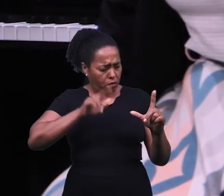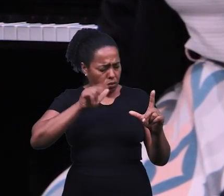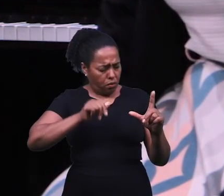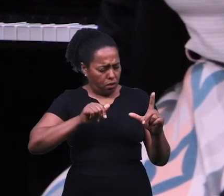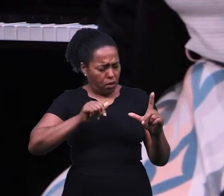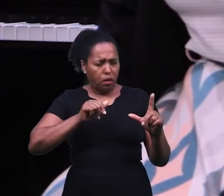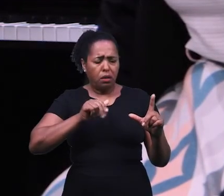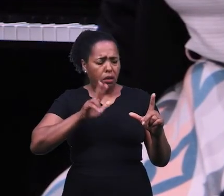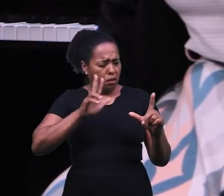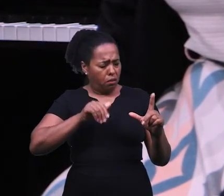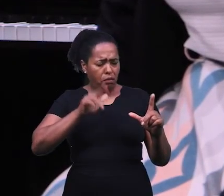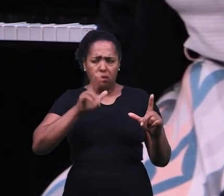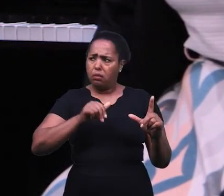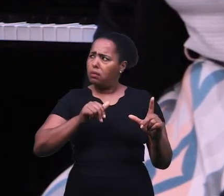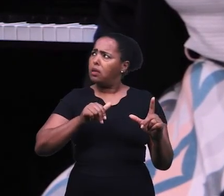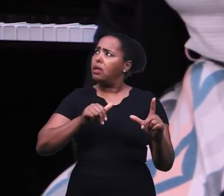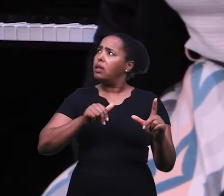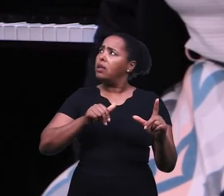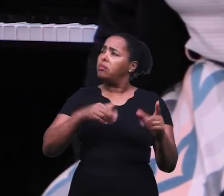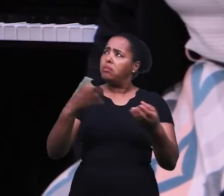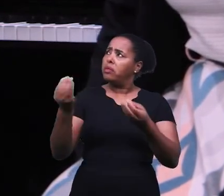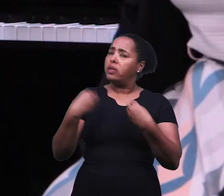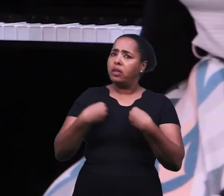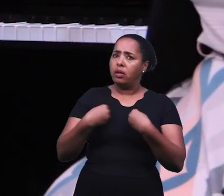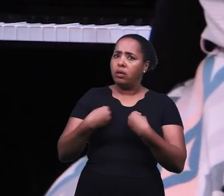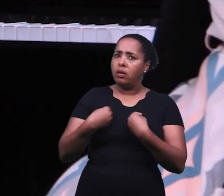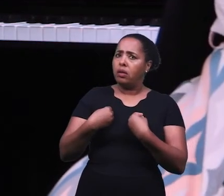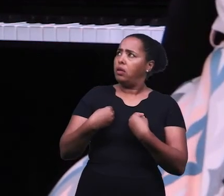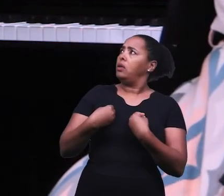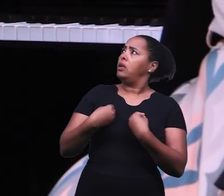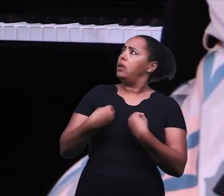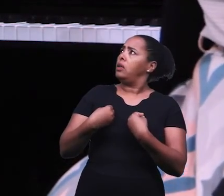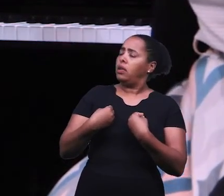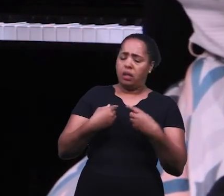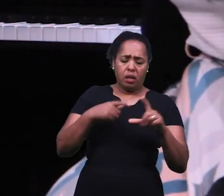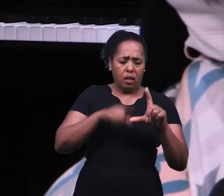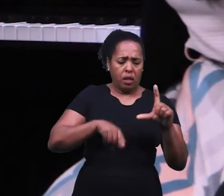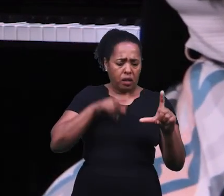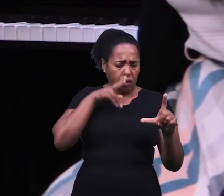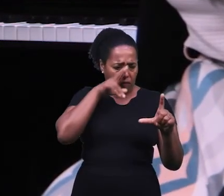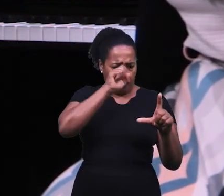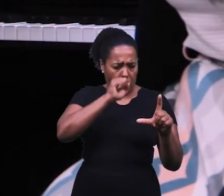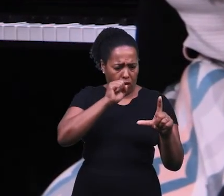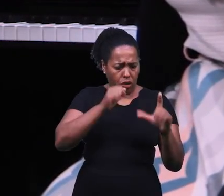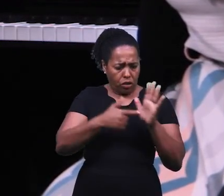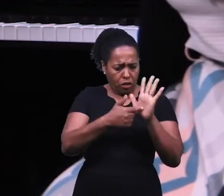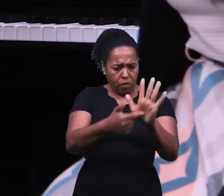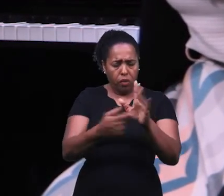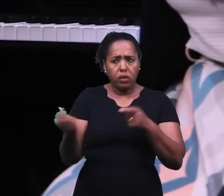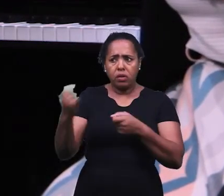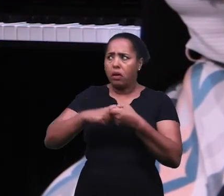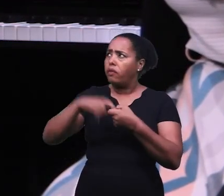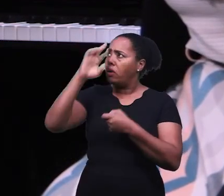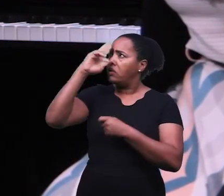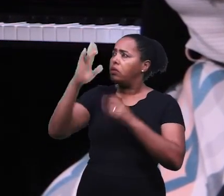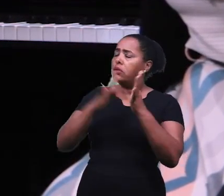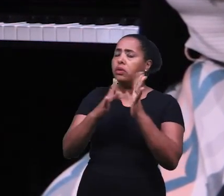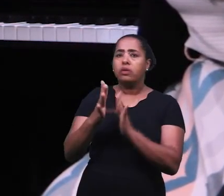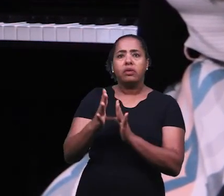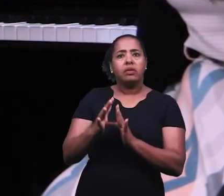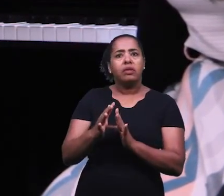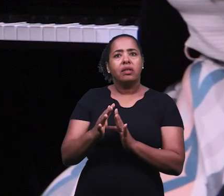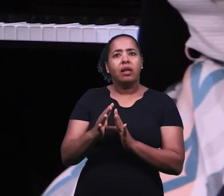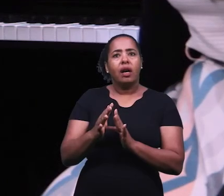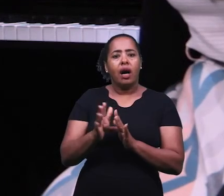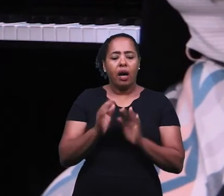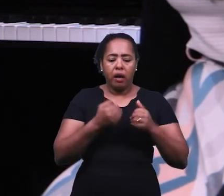letra forte, né? Eu nunca tinha escrito, o Senhor nunca tinha me dado uma letra dessa. Nossa, que letra forte, né? Falar da